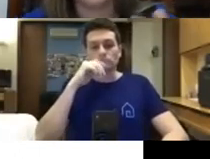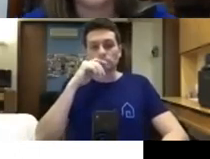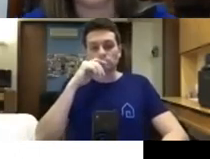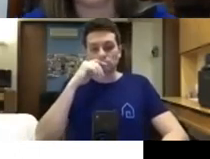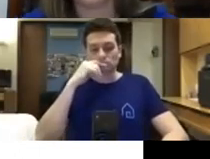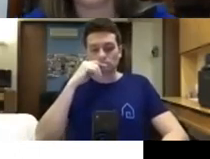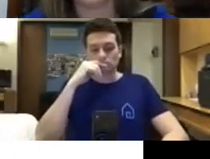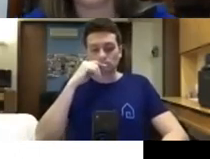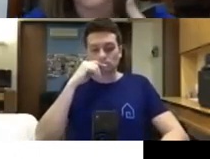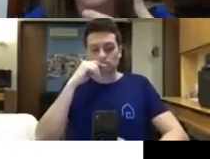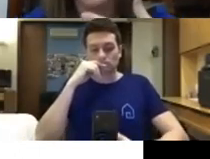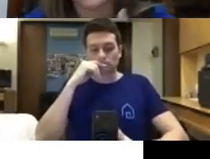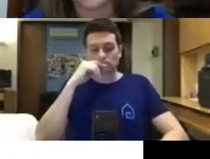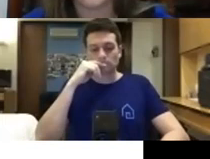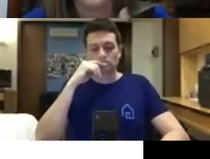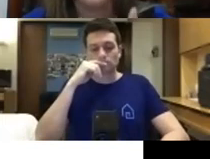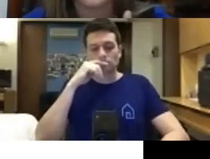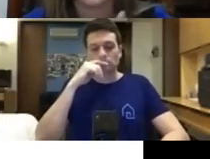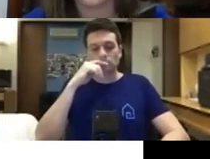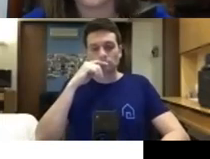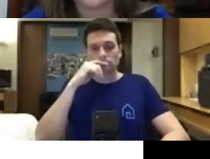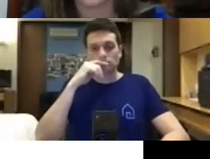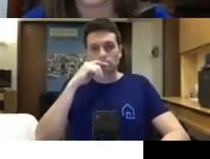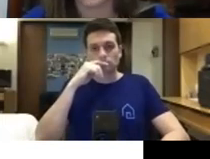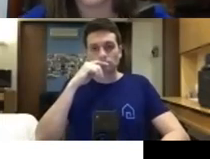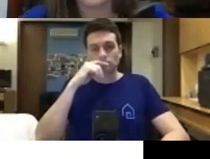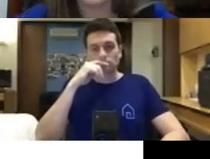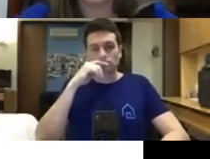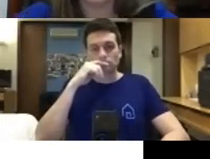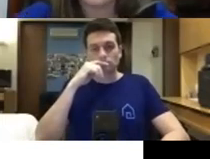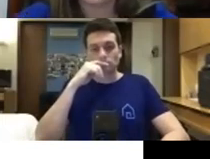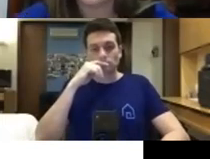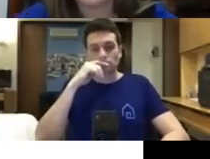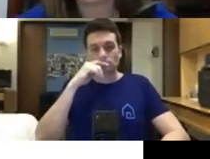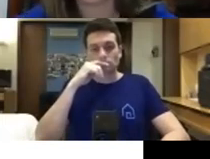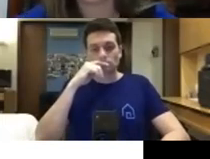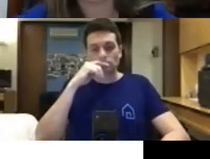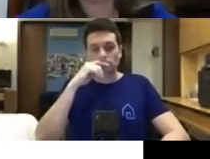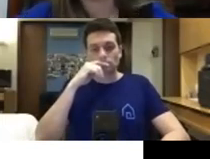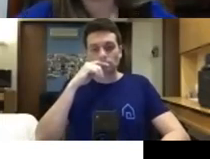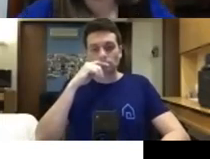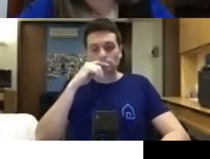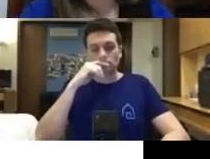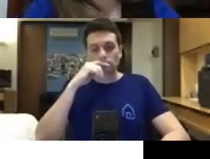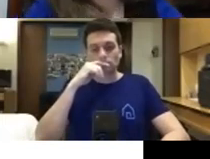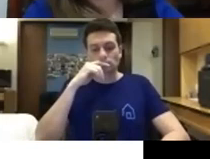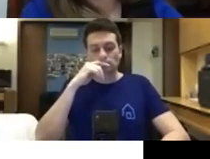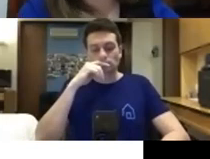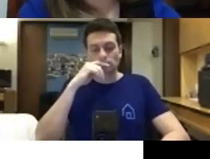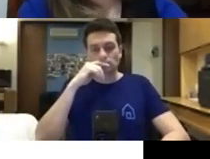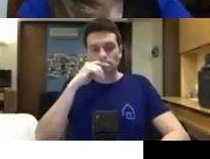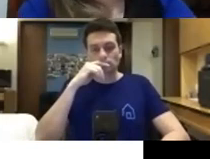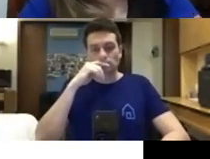temos uma norma que ela vai nos dar o tempo requerido, né, de resistência ao fogo, que é justamente relacionar, né, qual o tipo